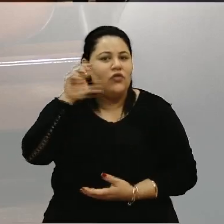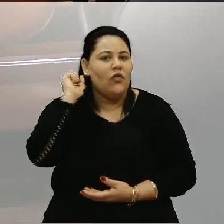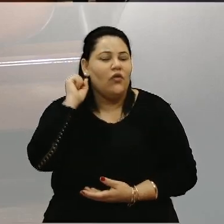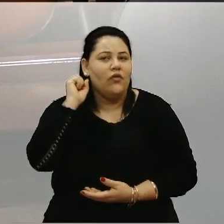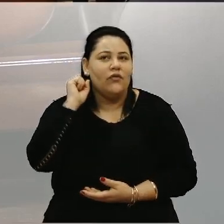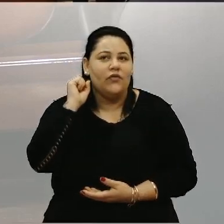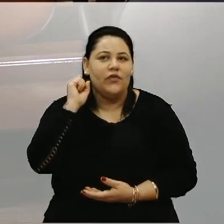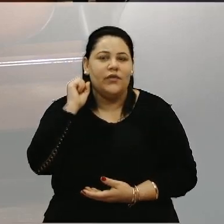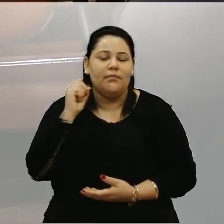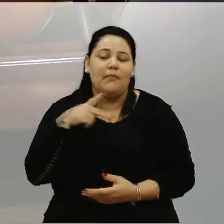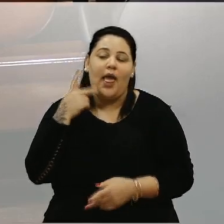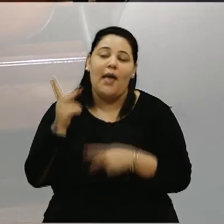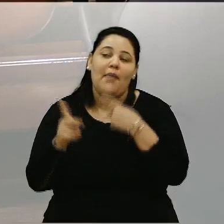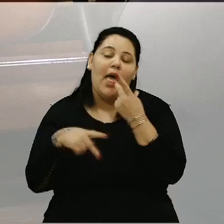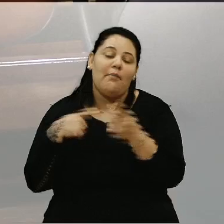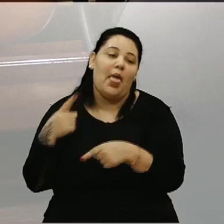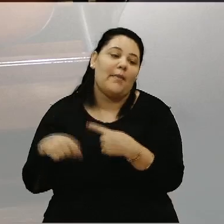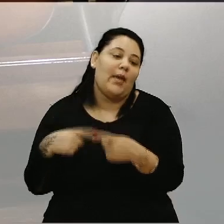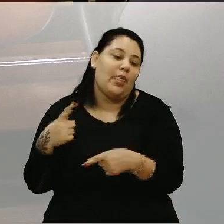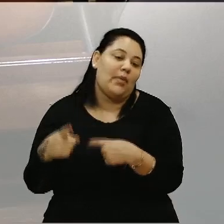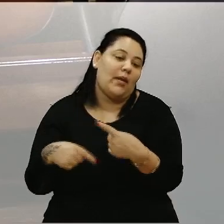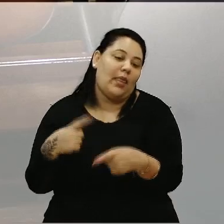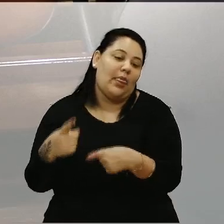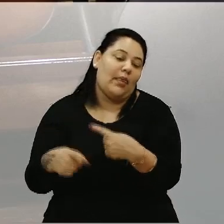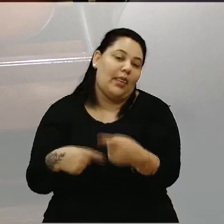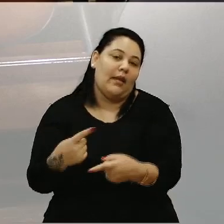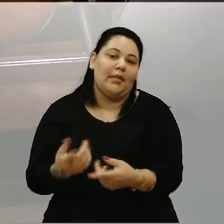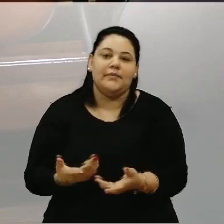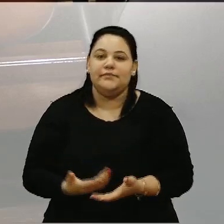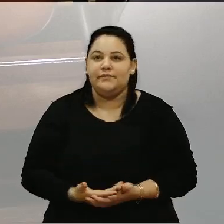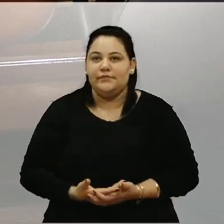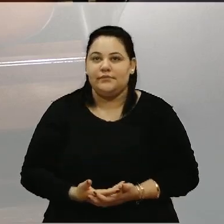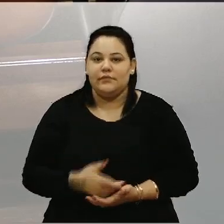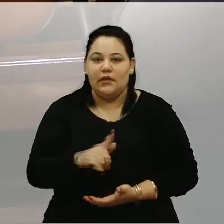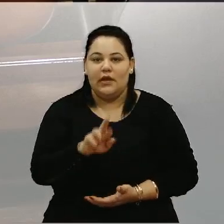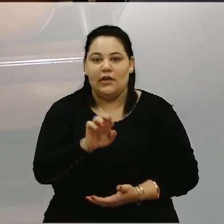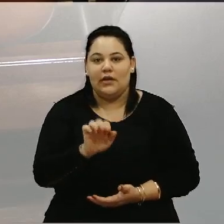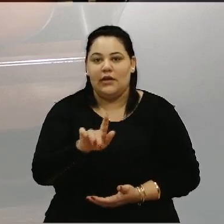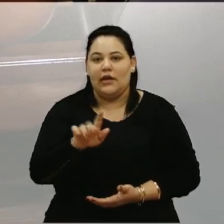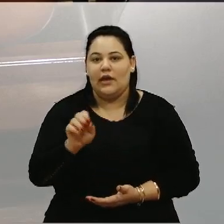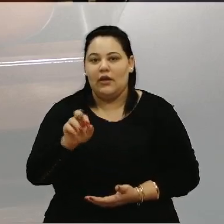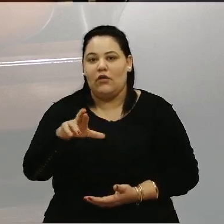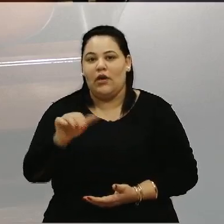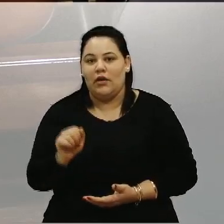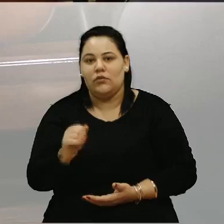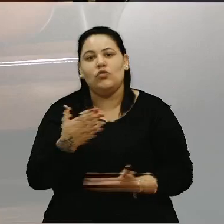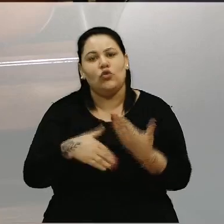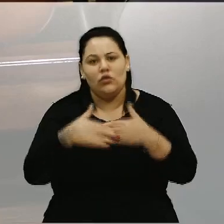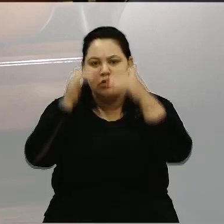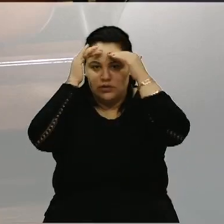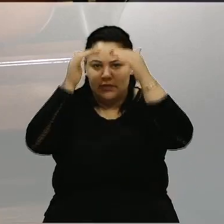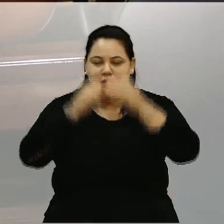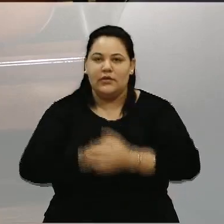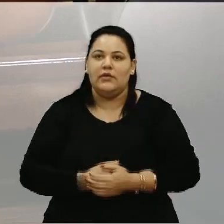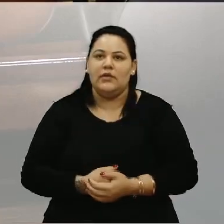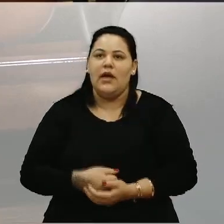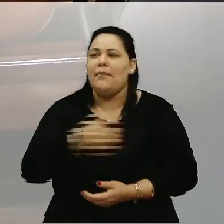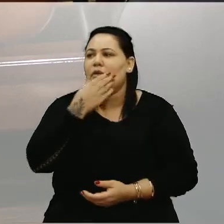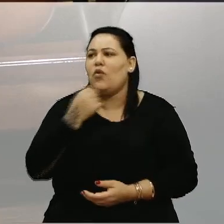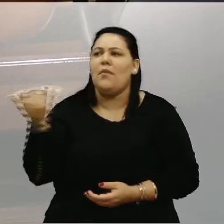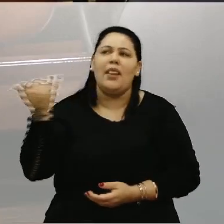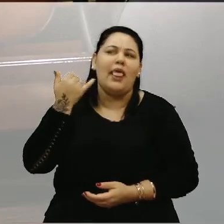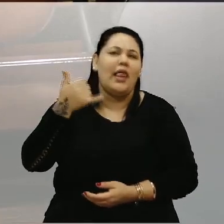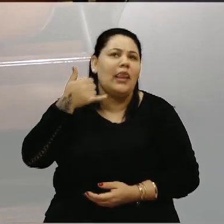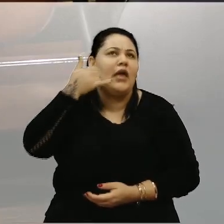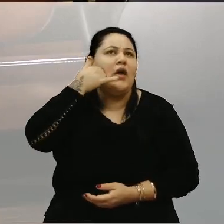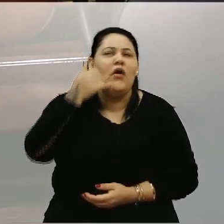é secretariado aqui na Câmara. A Grégora, com todo respeito, veio aqui e falou, mas o cara me ligou, eu liguei para ele, eu falei